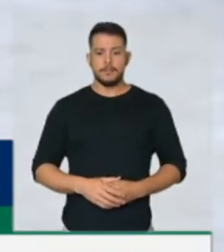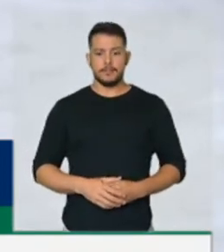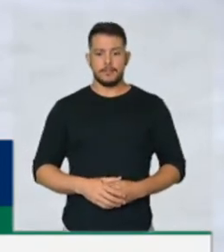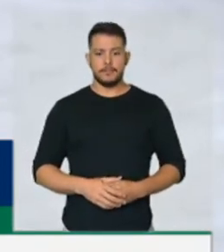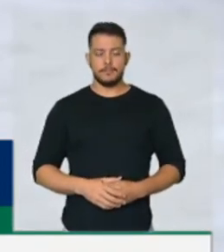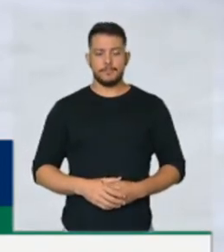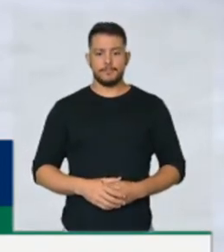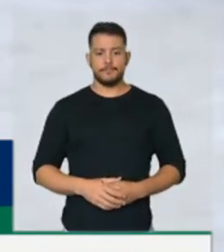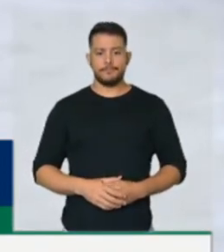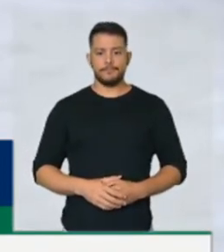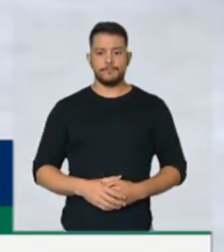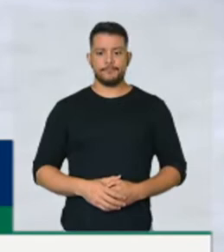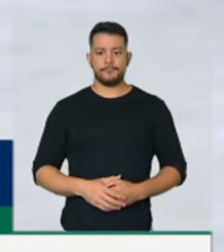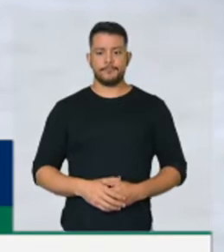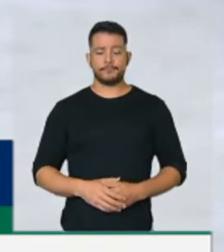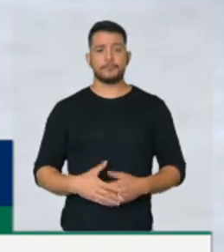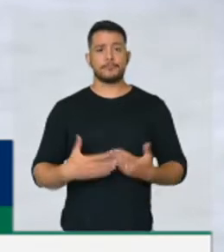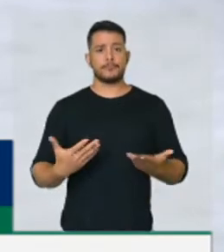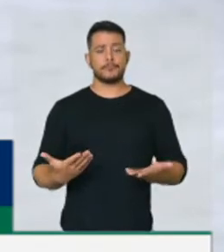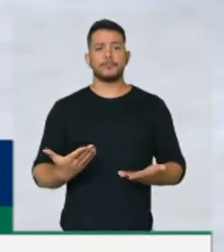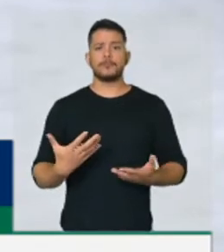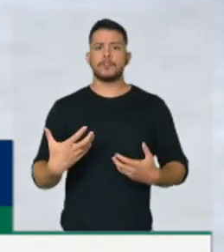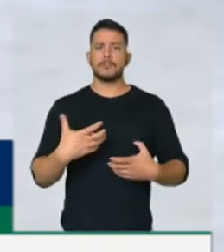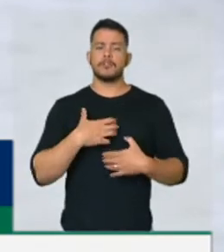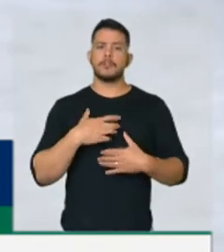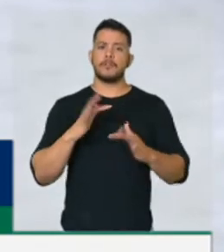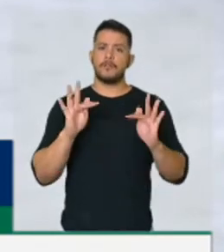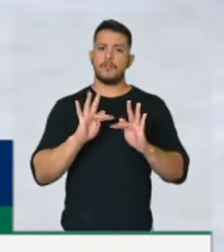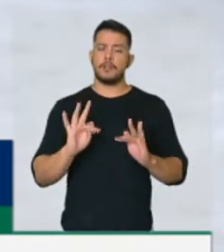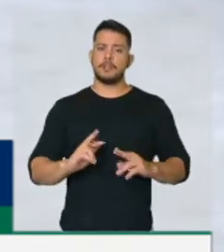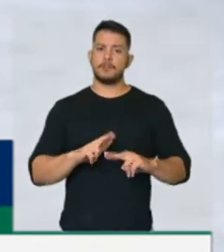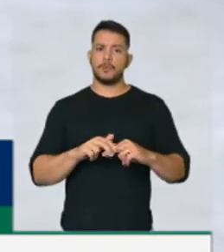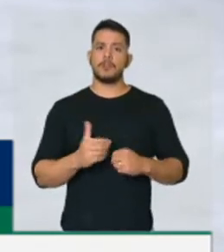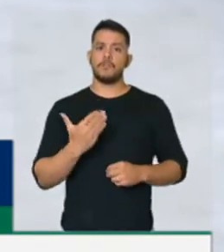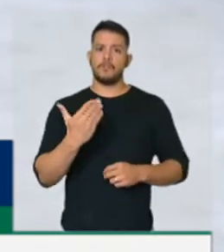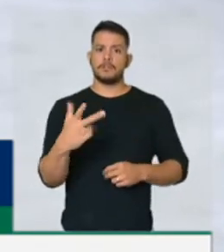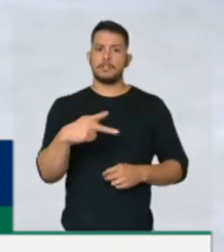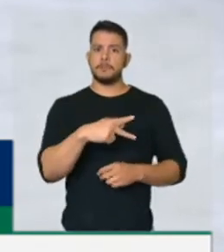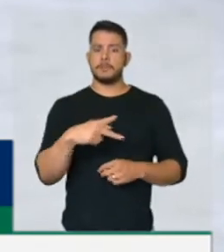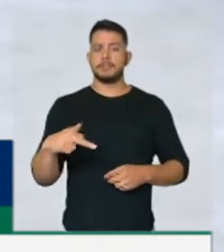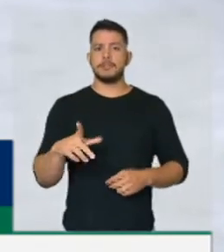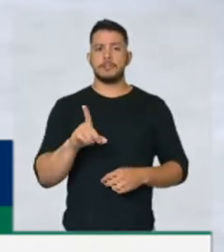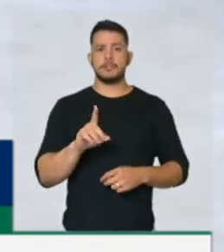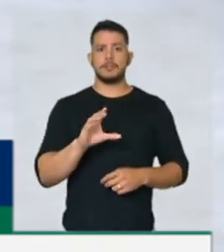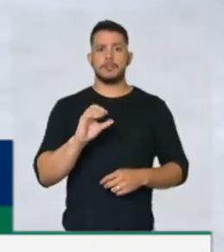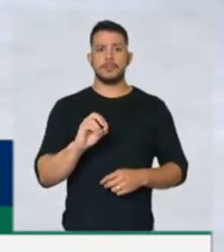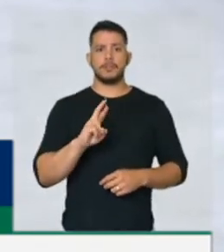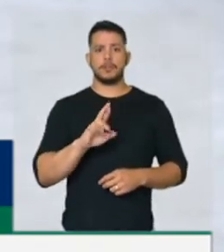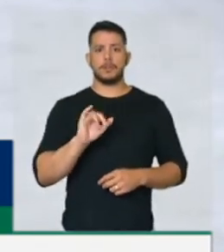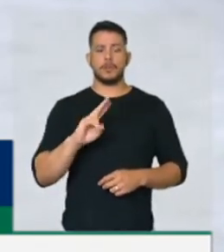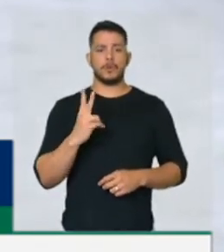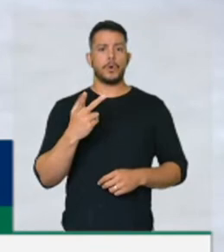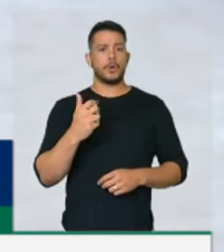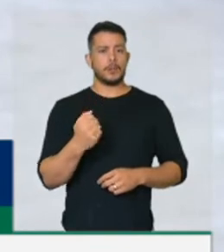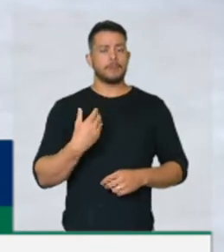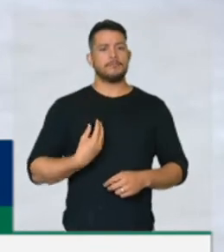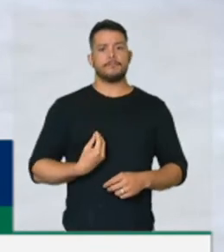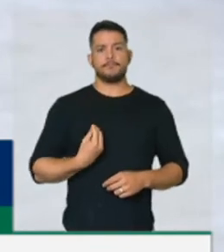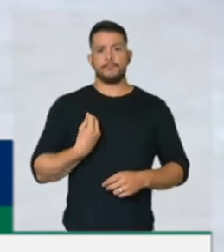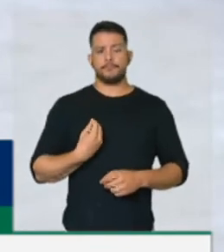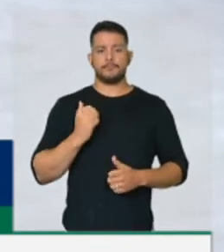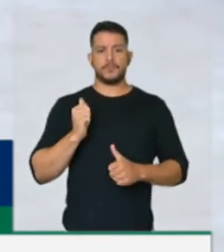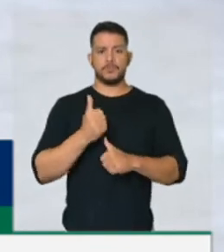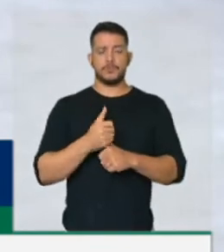presidência, a senhora, que é um marco na educação do nosso país. Essas escolas agrícolas do estado de Rondônia estão